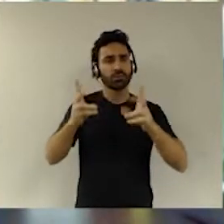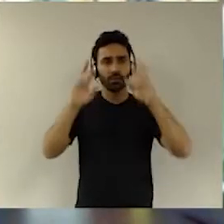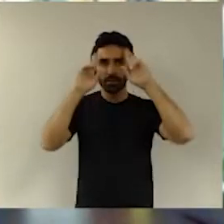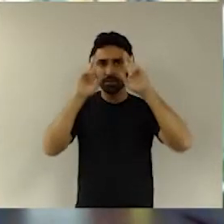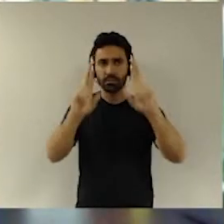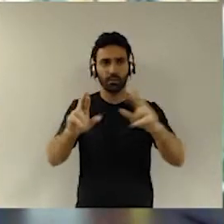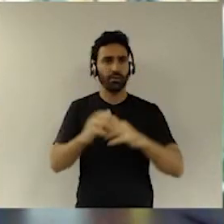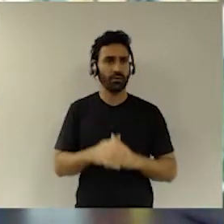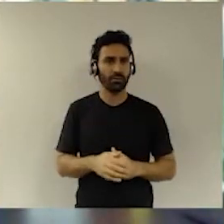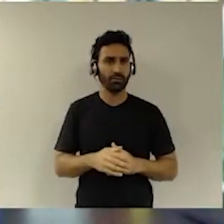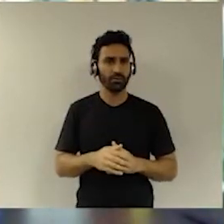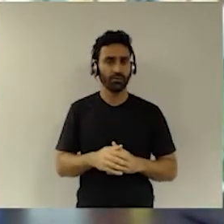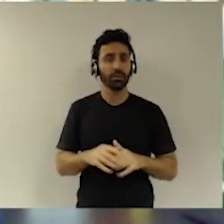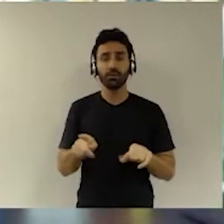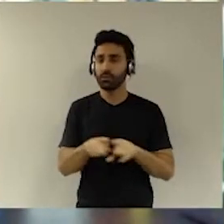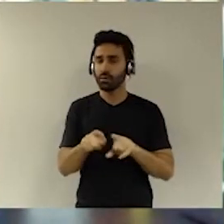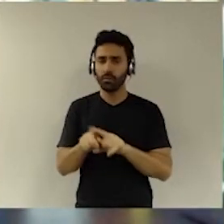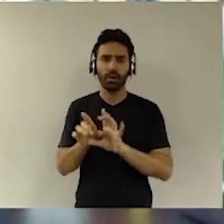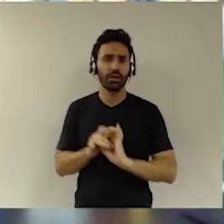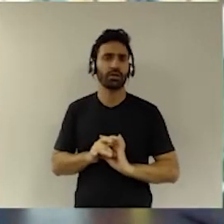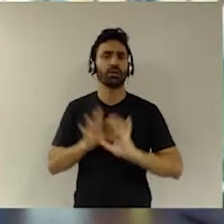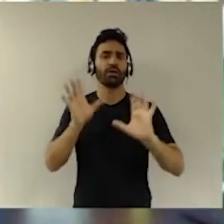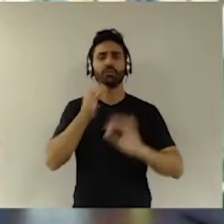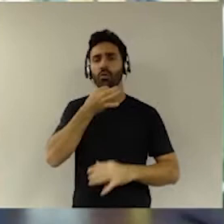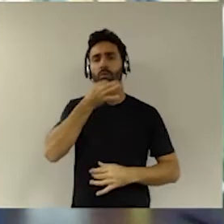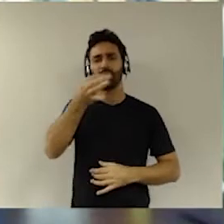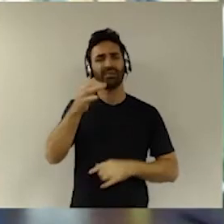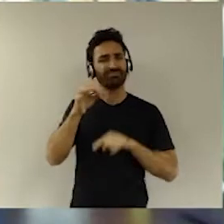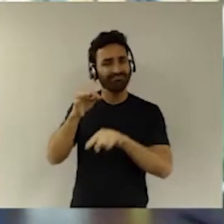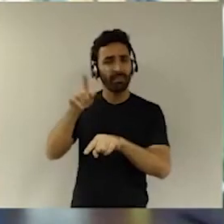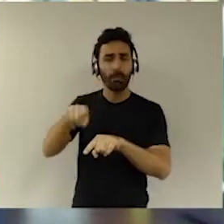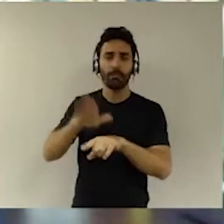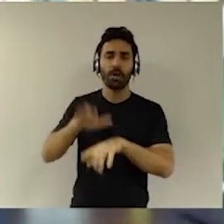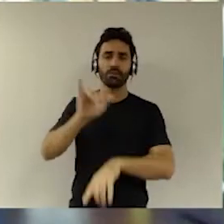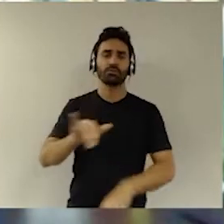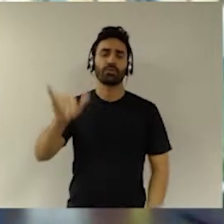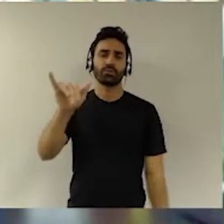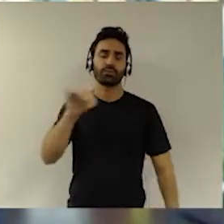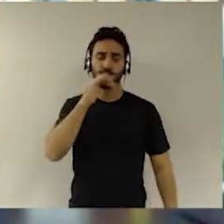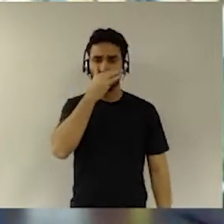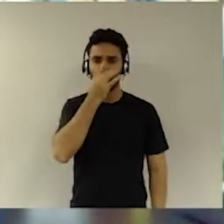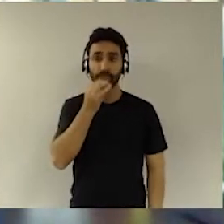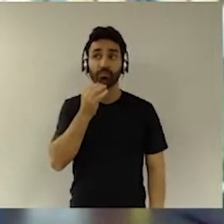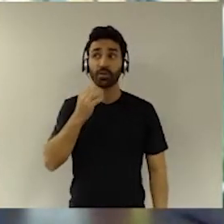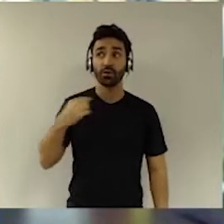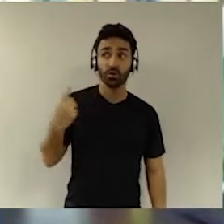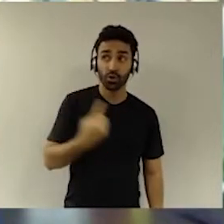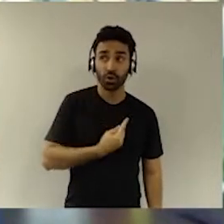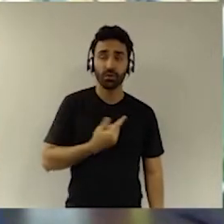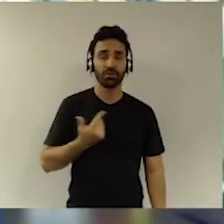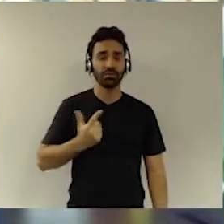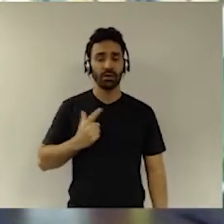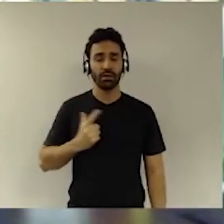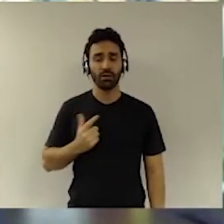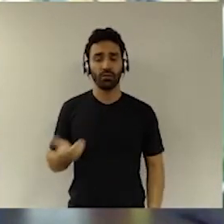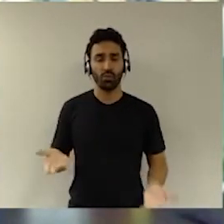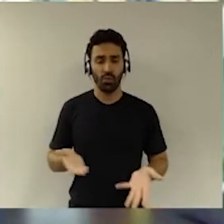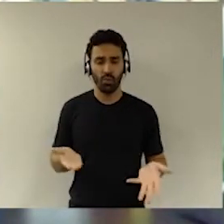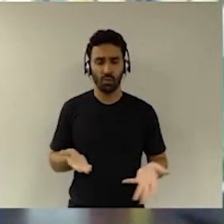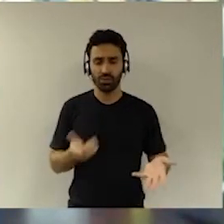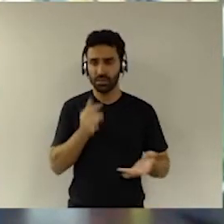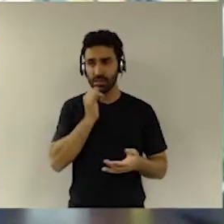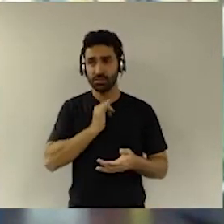e assegurando a voz a todos. Isso é de fundamental importância. Nós temos que hoje,